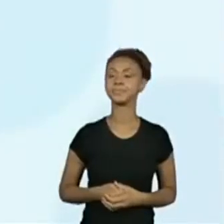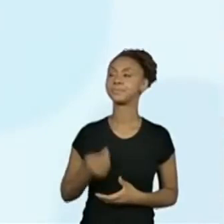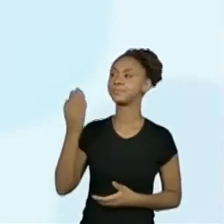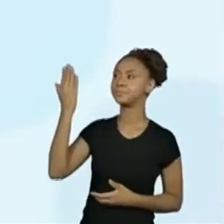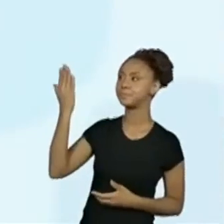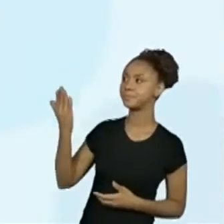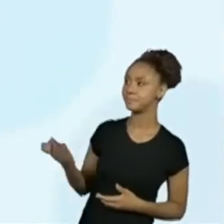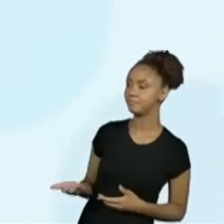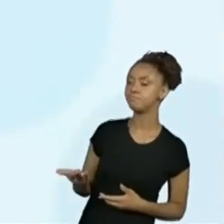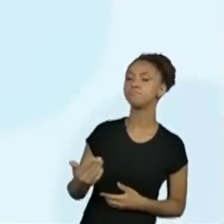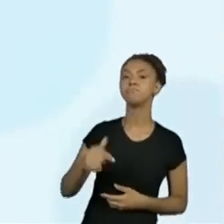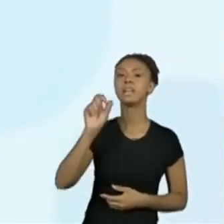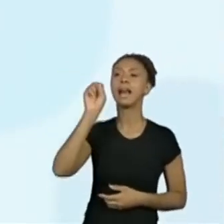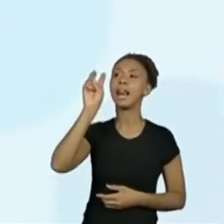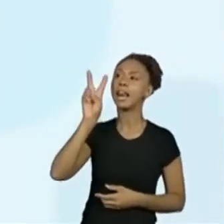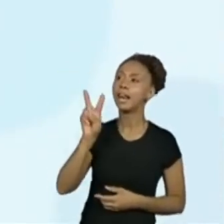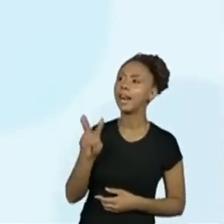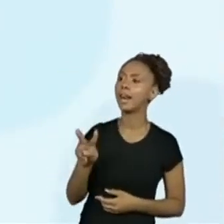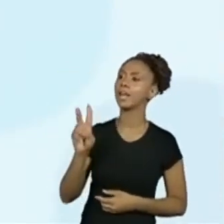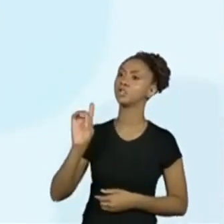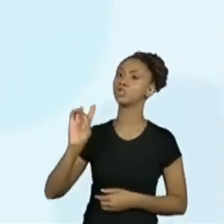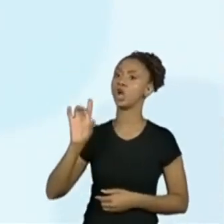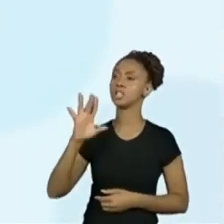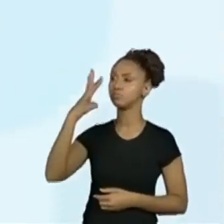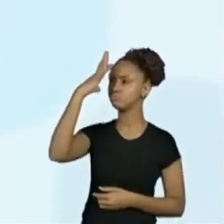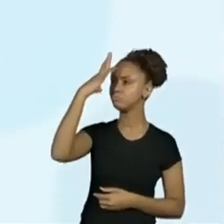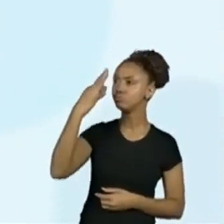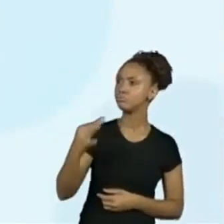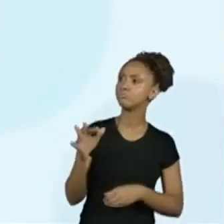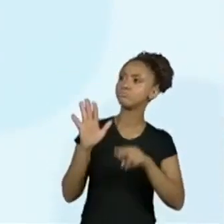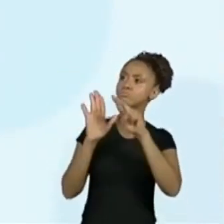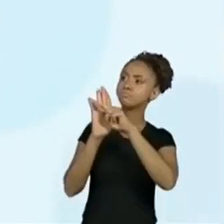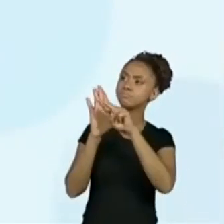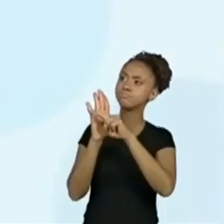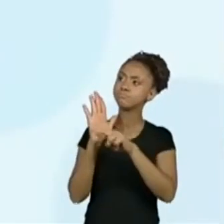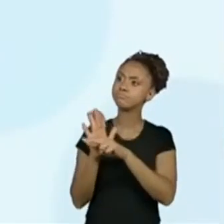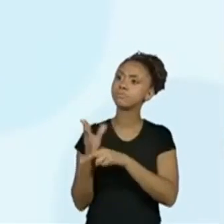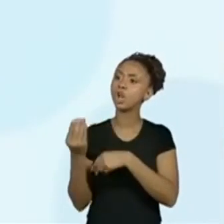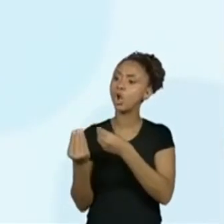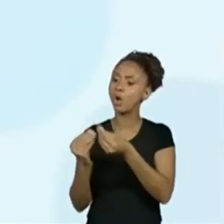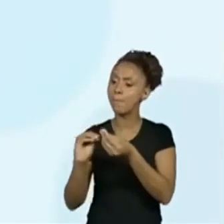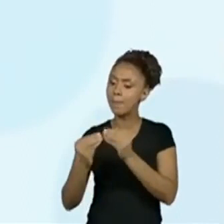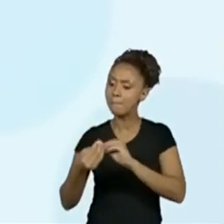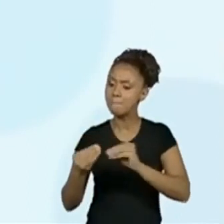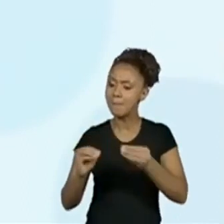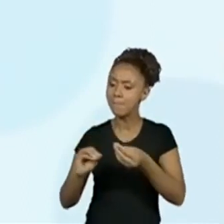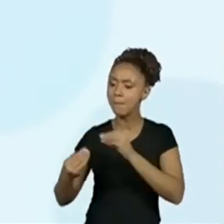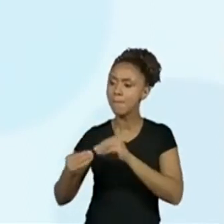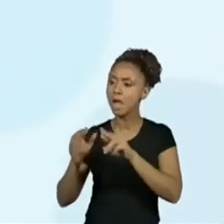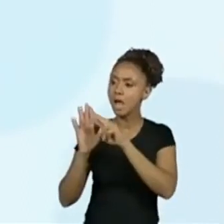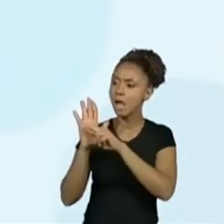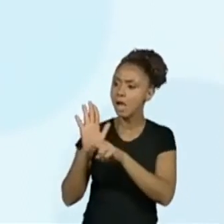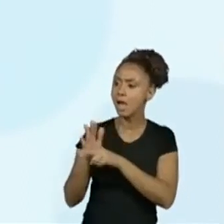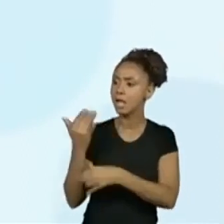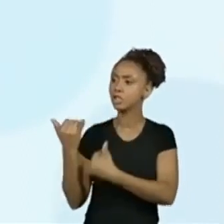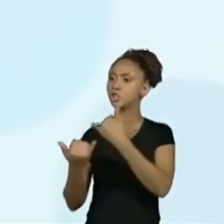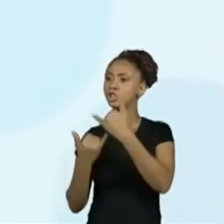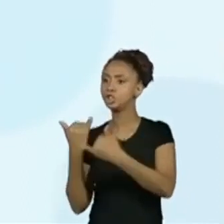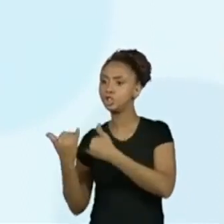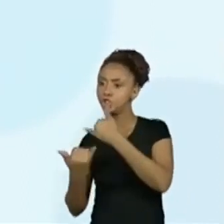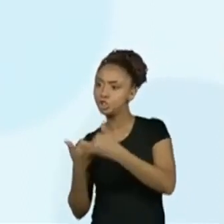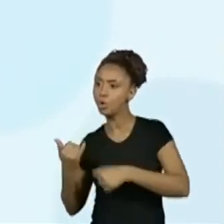Ler e compreender com autonomia, instruções de montagem, regras de jogo, regras